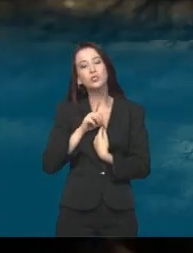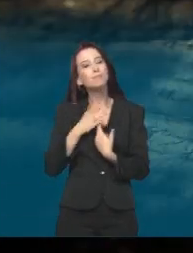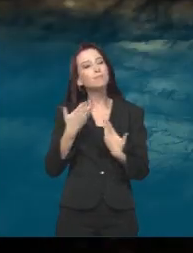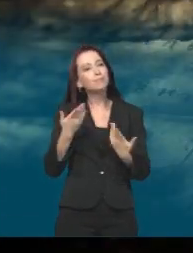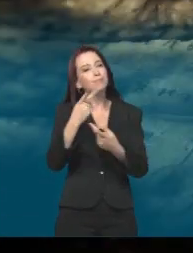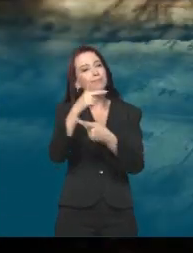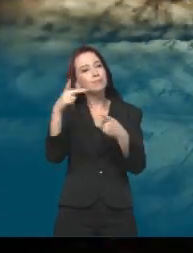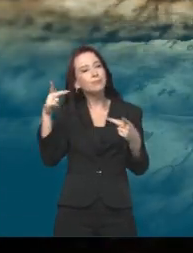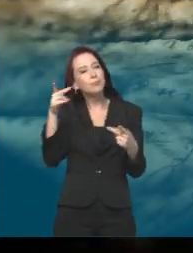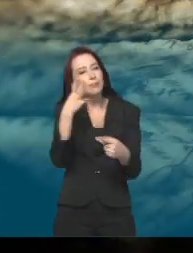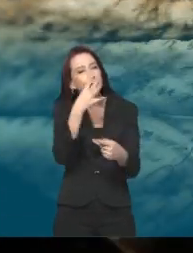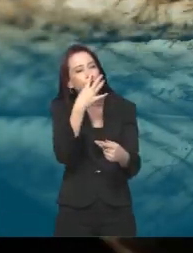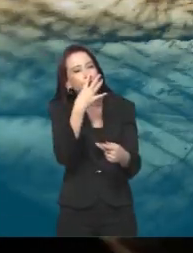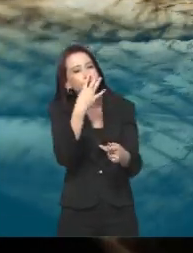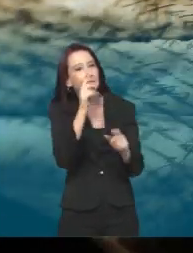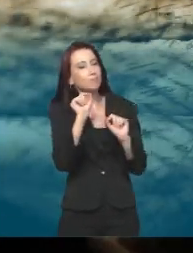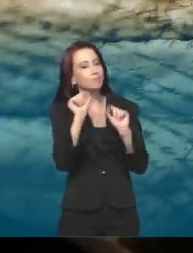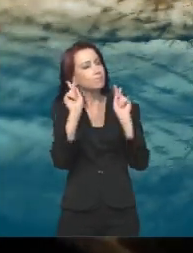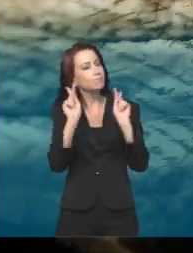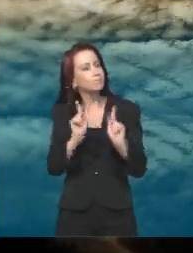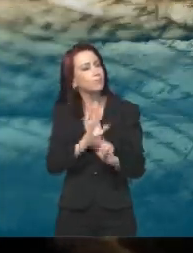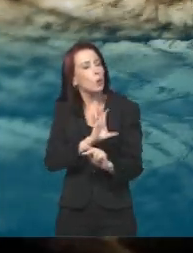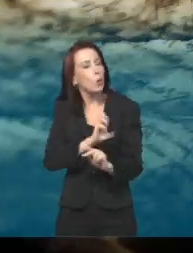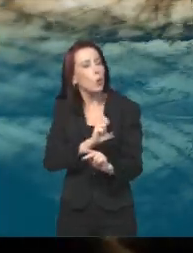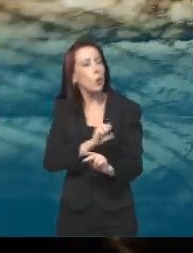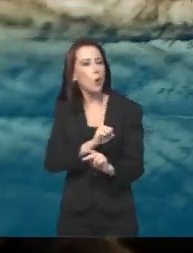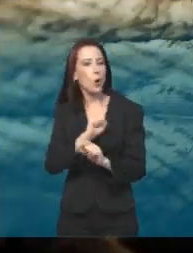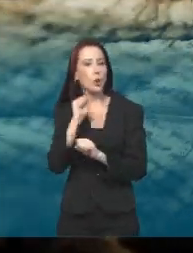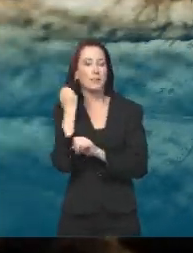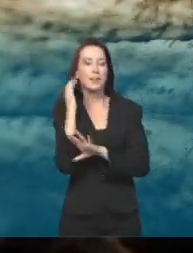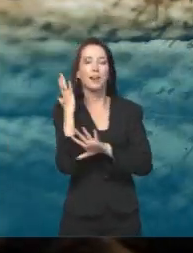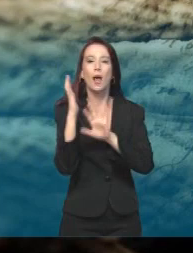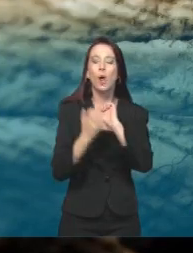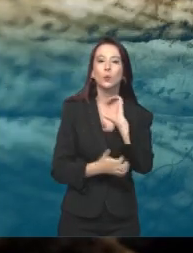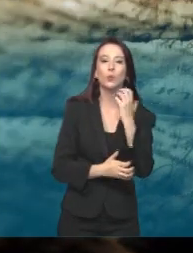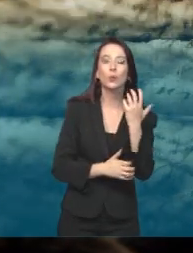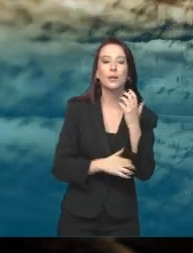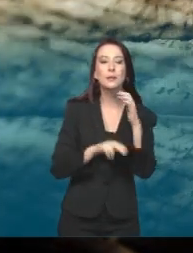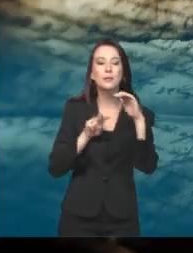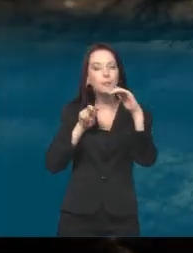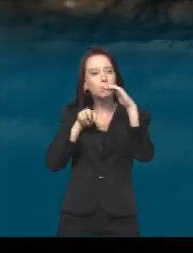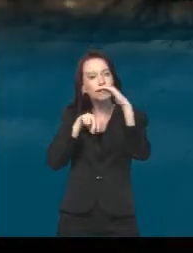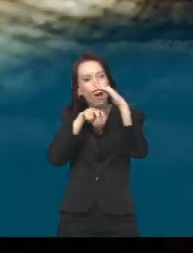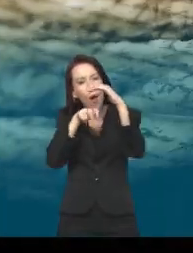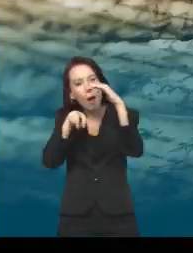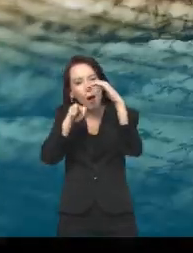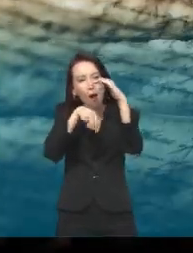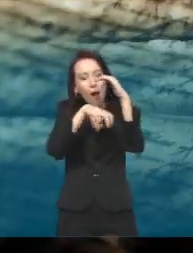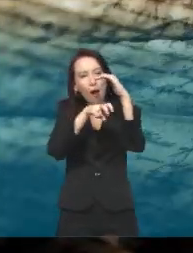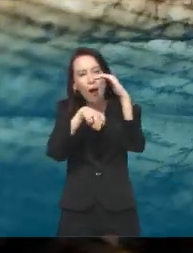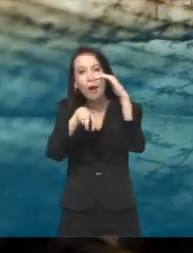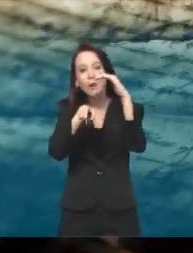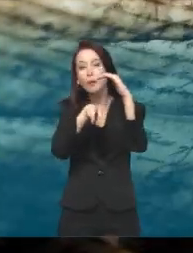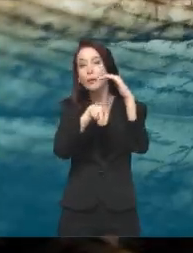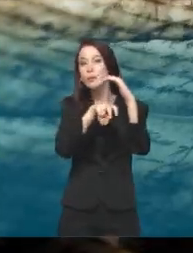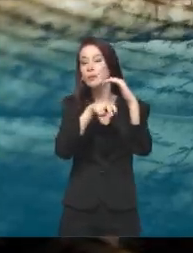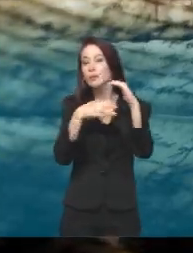poderá admirar-se de que alguém que gosta de natureza ache que está sonhando quando se vê de